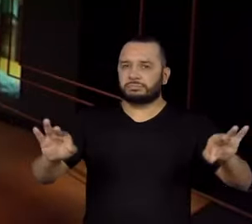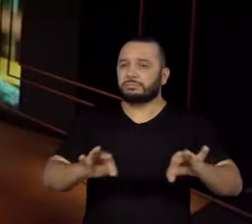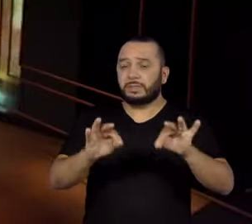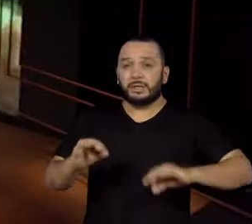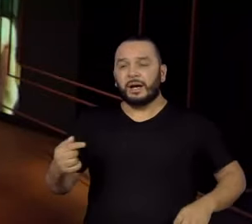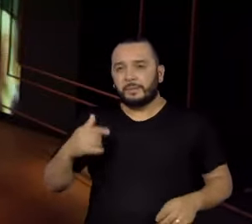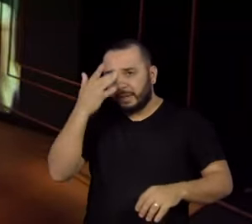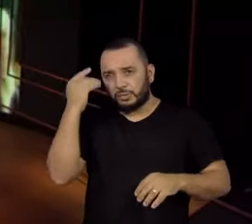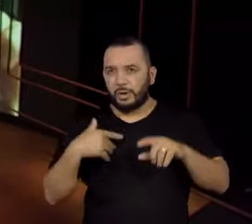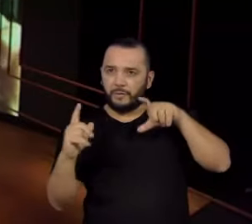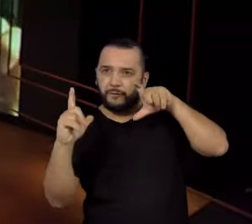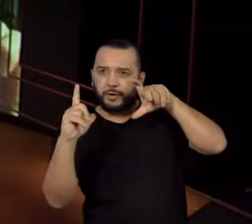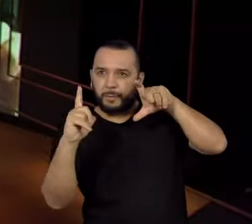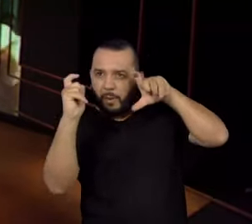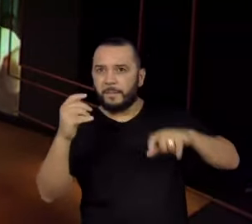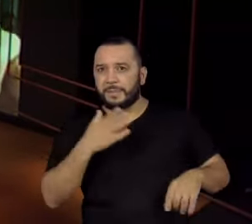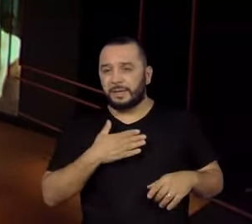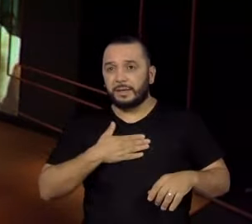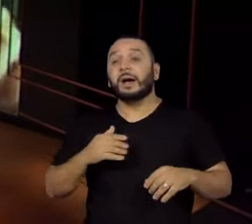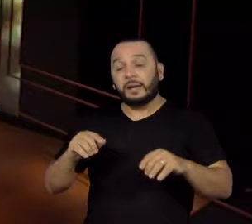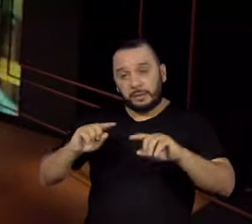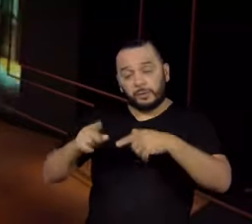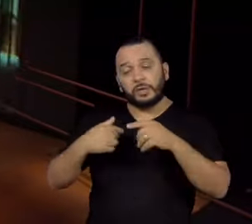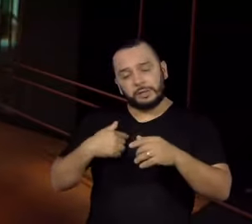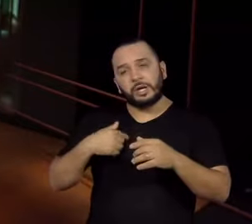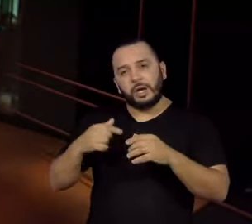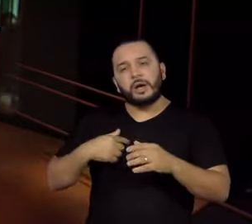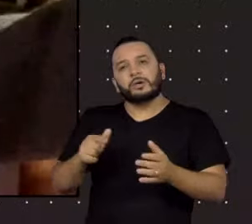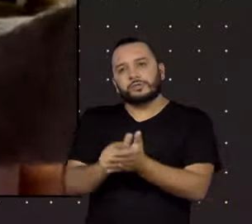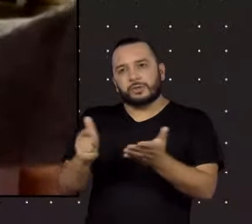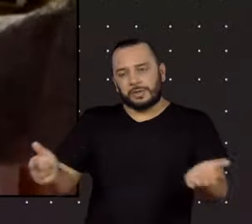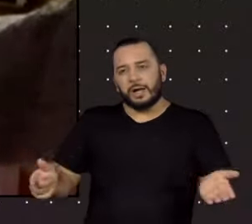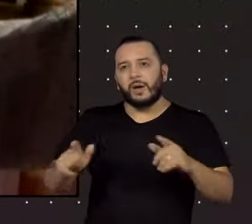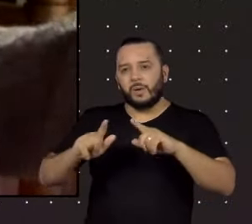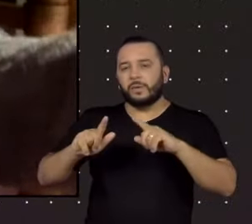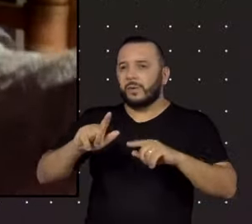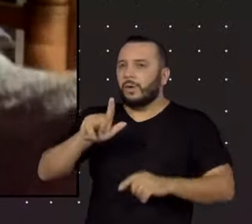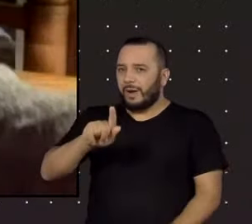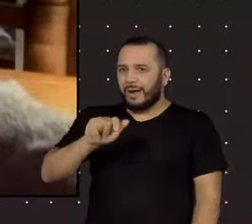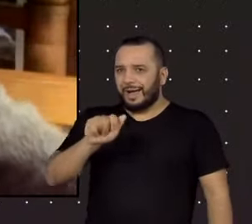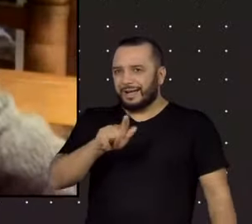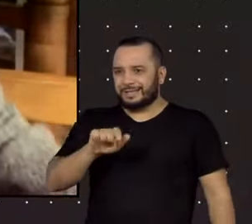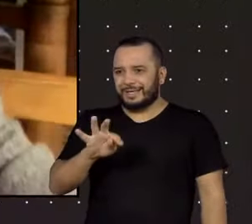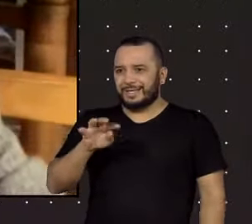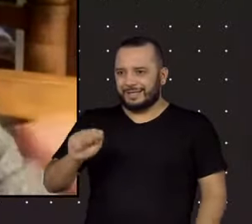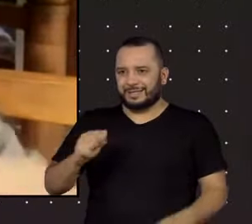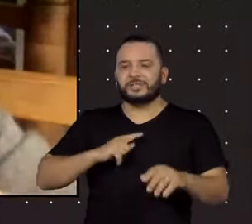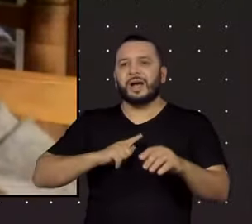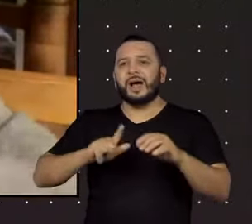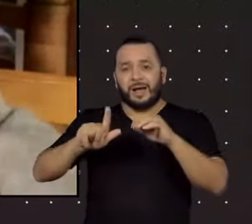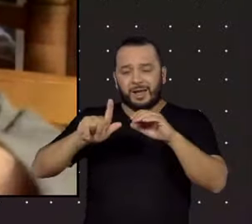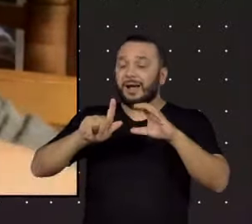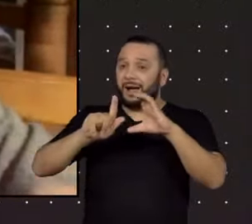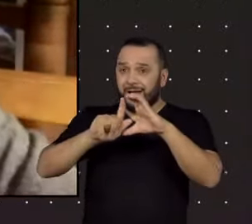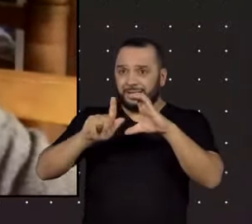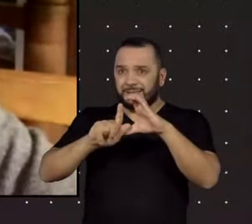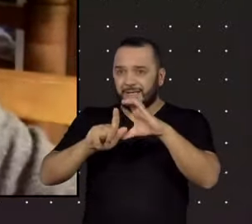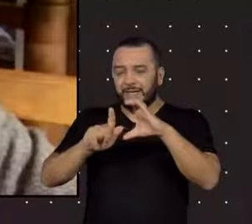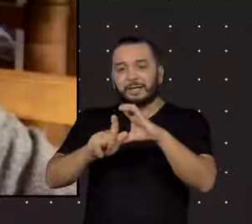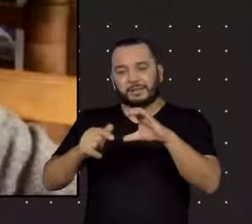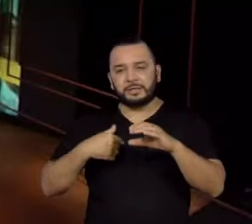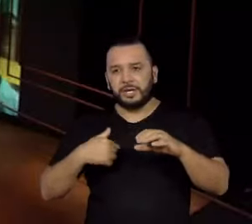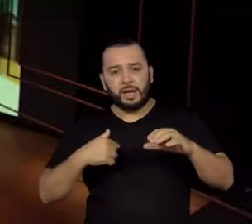coro e apareceu uma fotografia desse tamanho na Gazeta, eu com os braços para o ar, dizia maestro Júlio Medalha, não sei o quê. Aí o meu pai comprou toda a edição